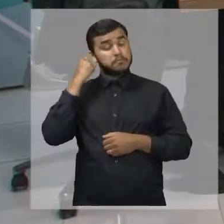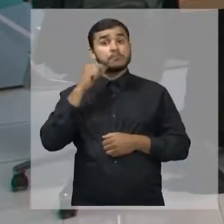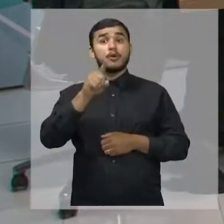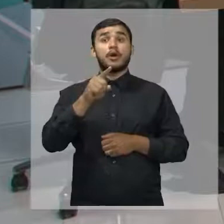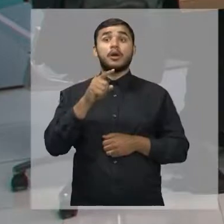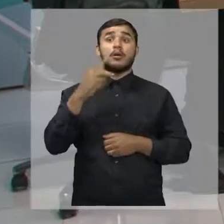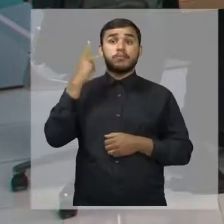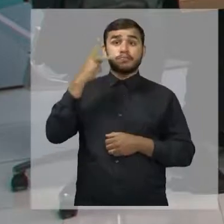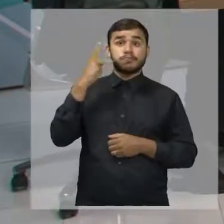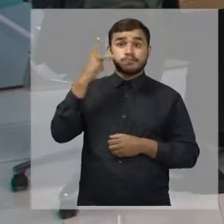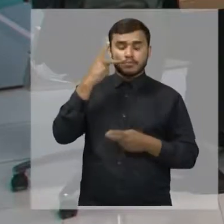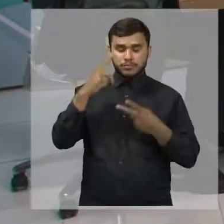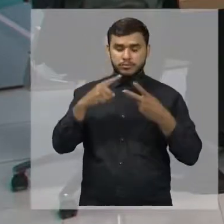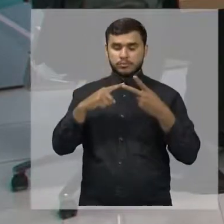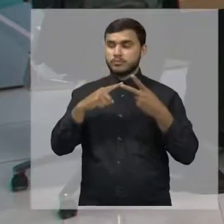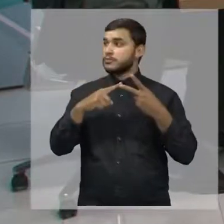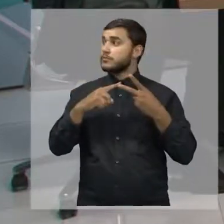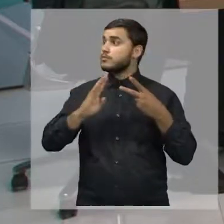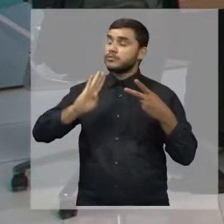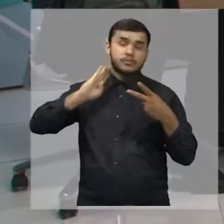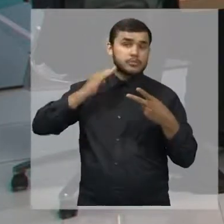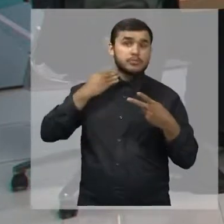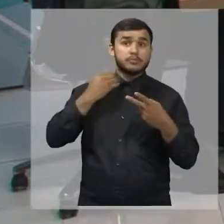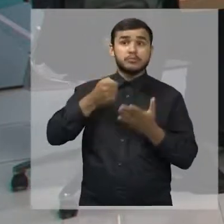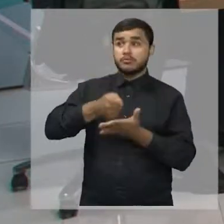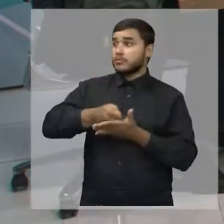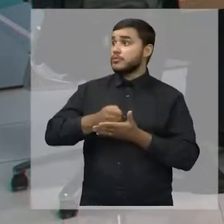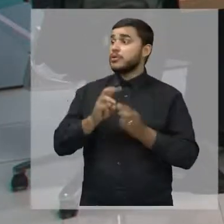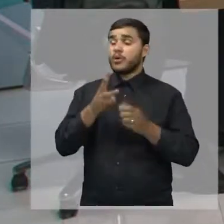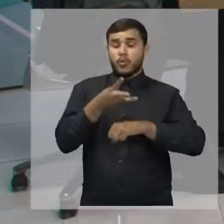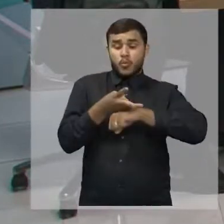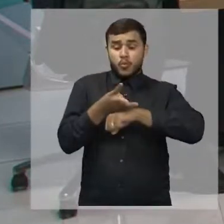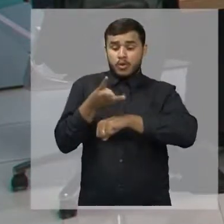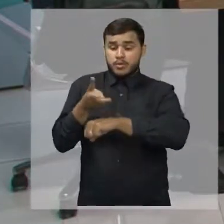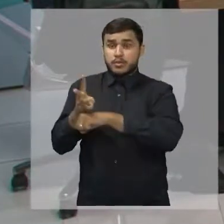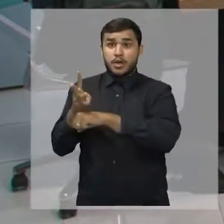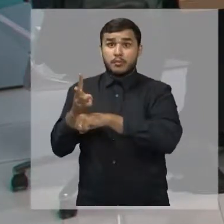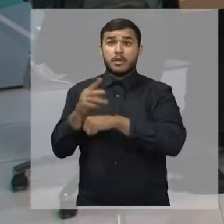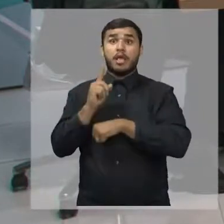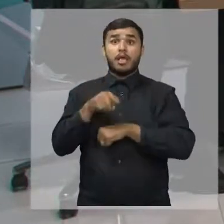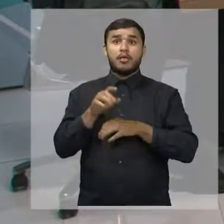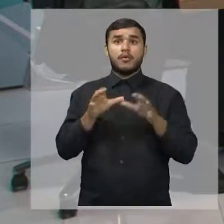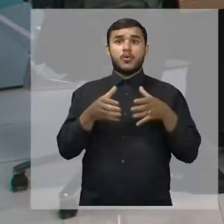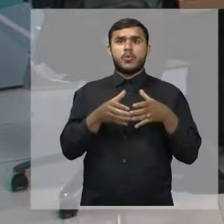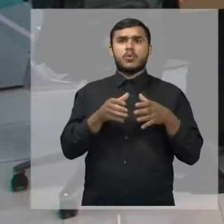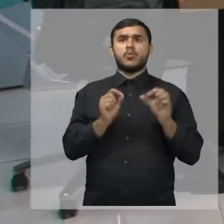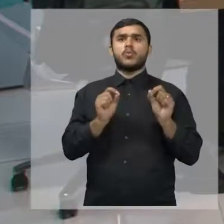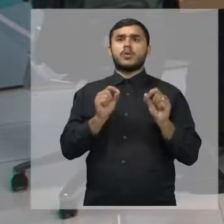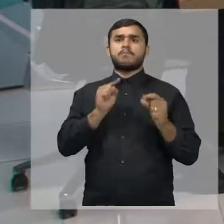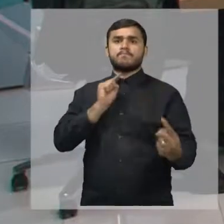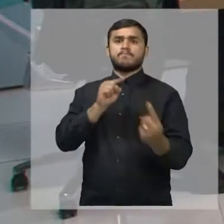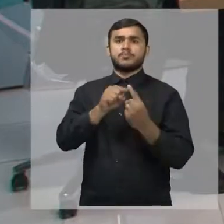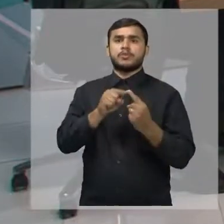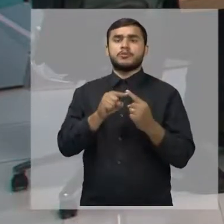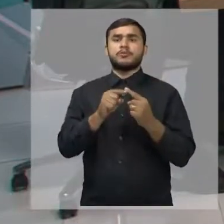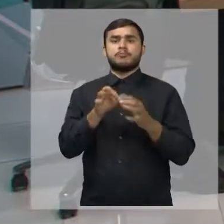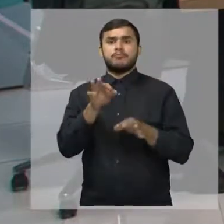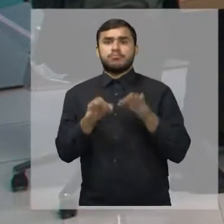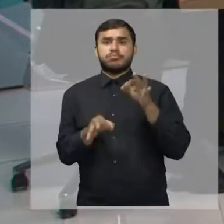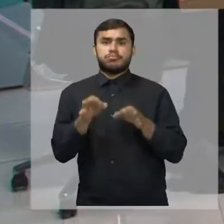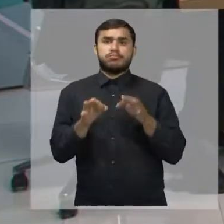alguns grupos, também com o mesmo objetivo, com fé pública. E por que não na